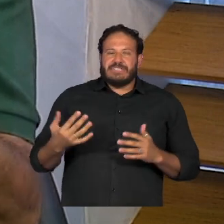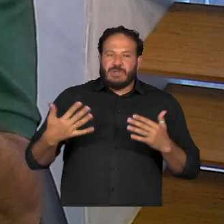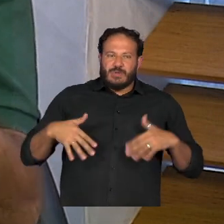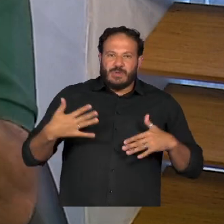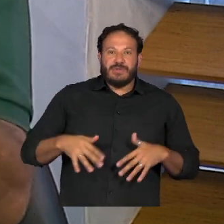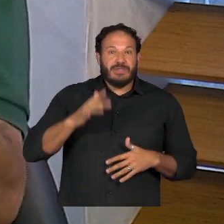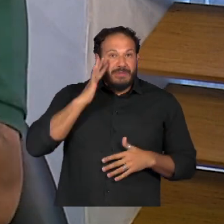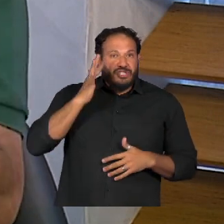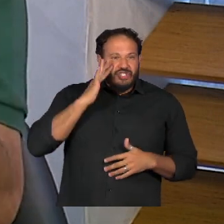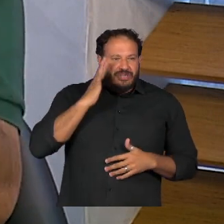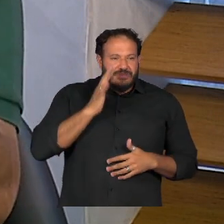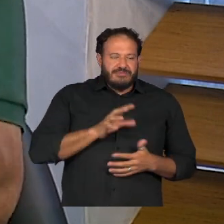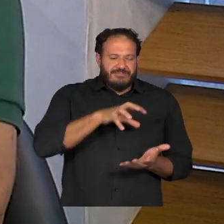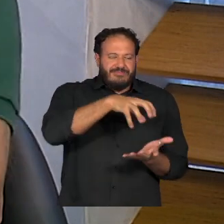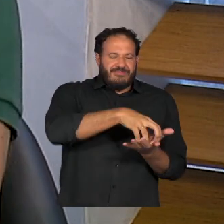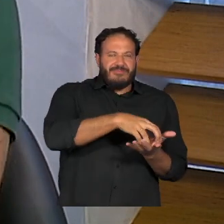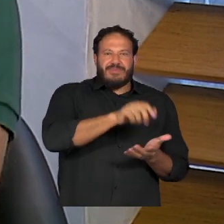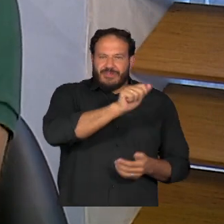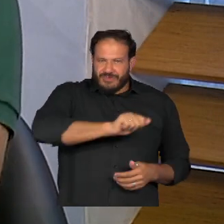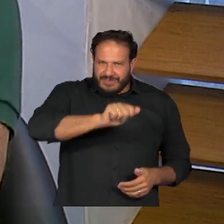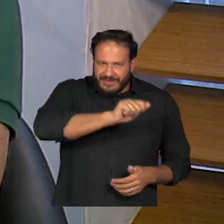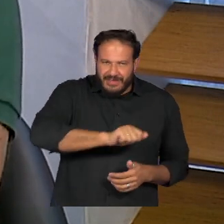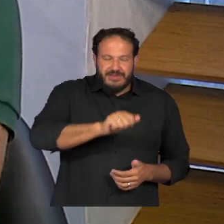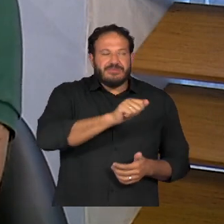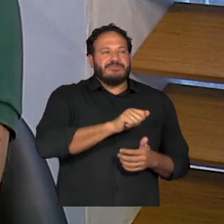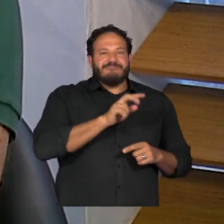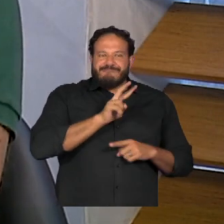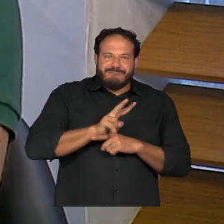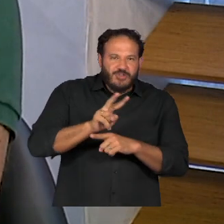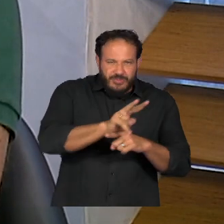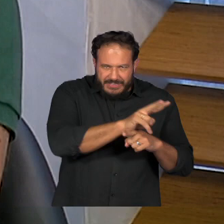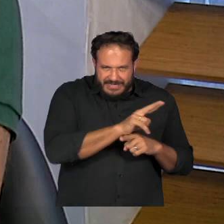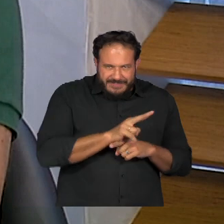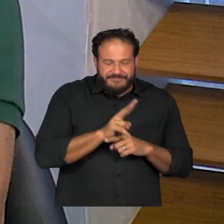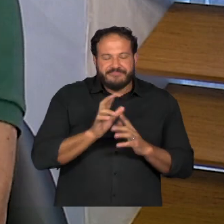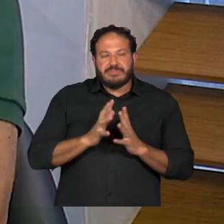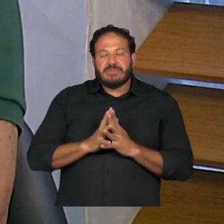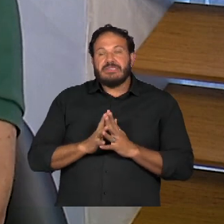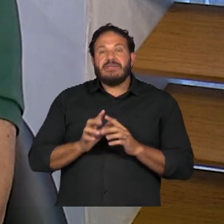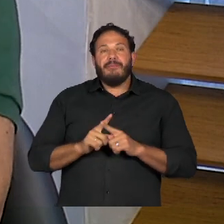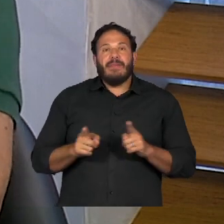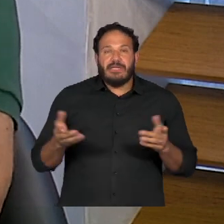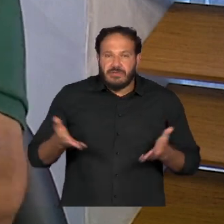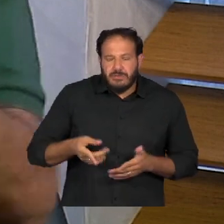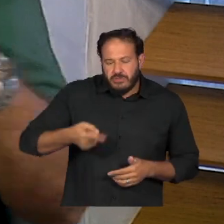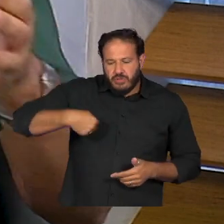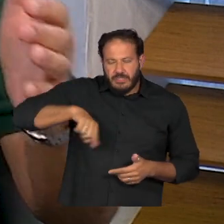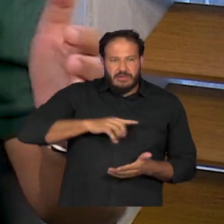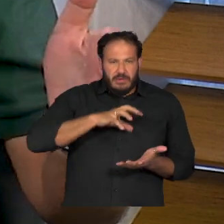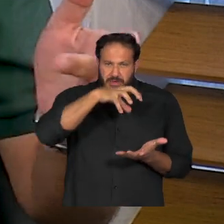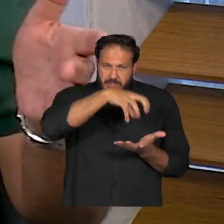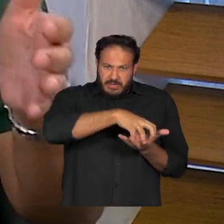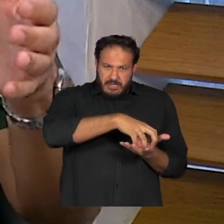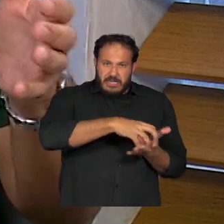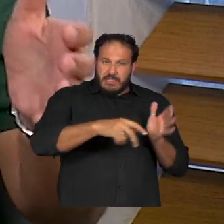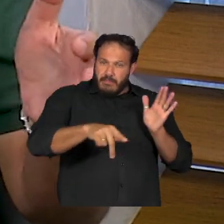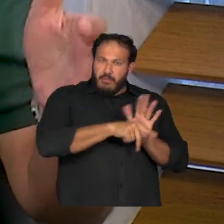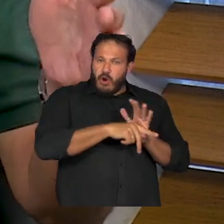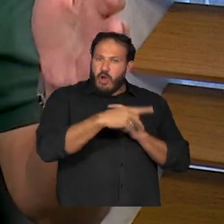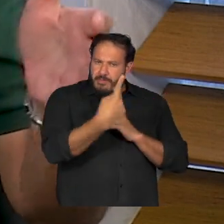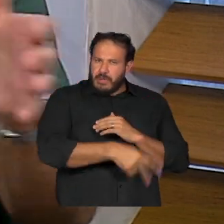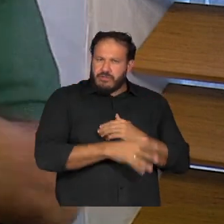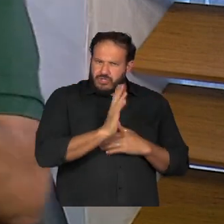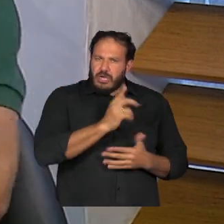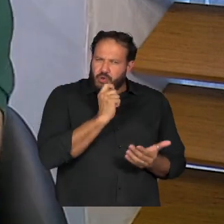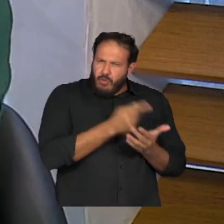uma entidade cuidar né mas eh nós temos a nossa própria que hoje já tá num espaço